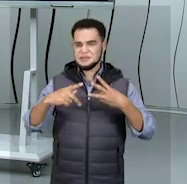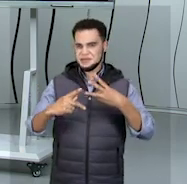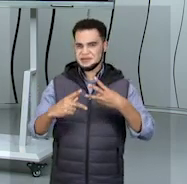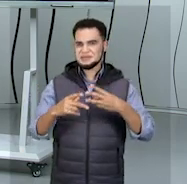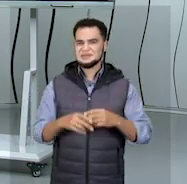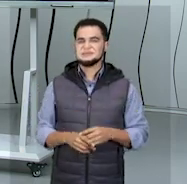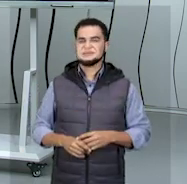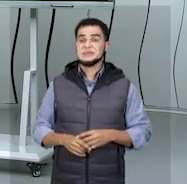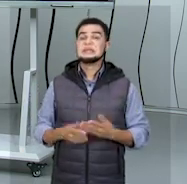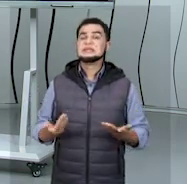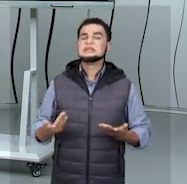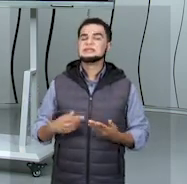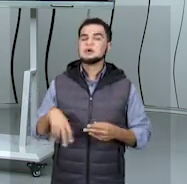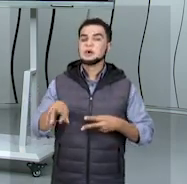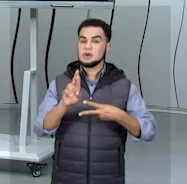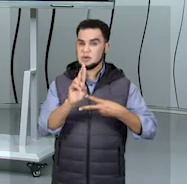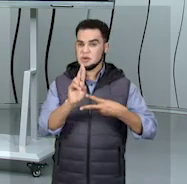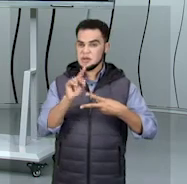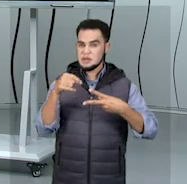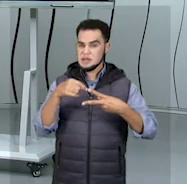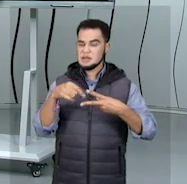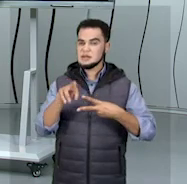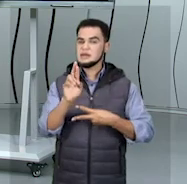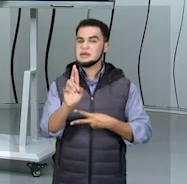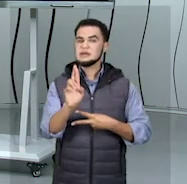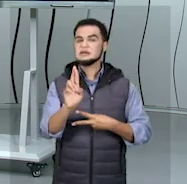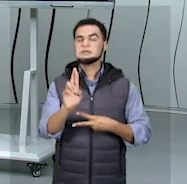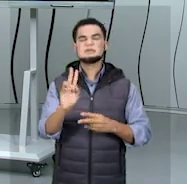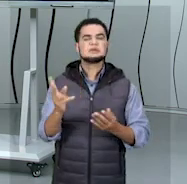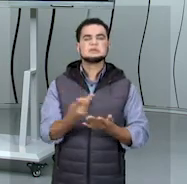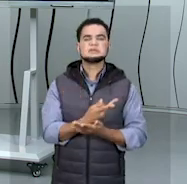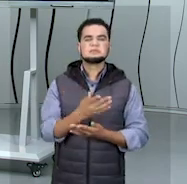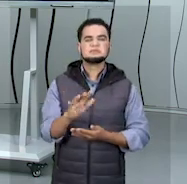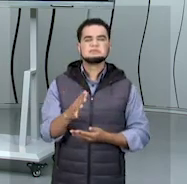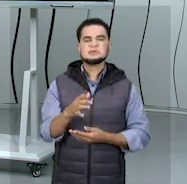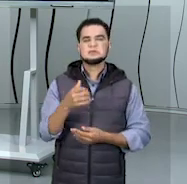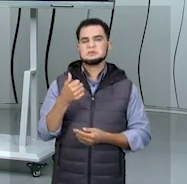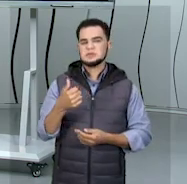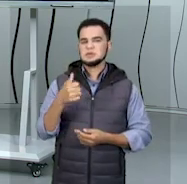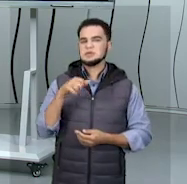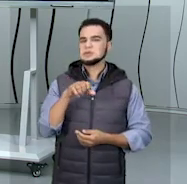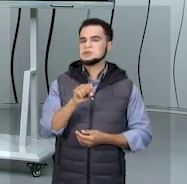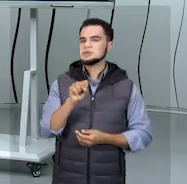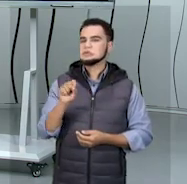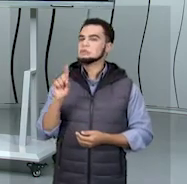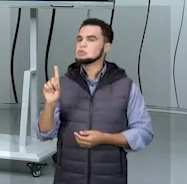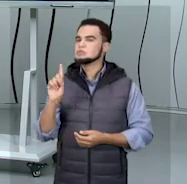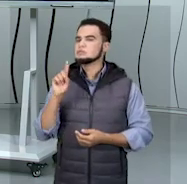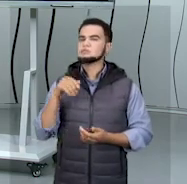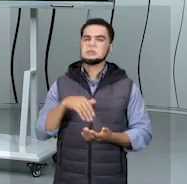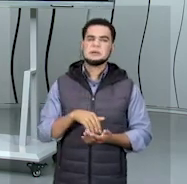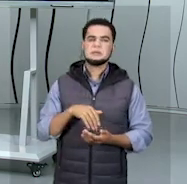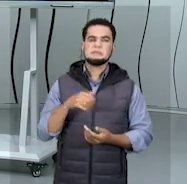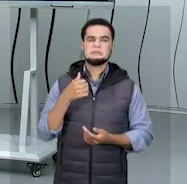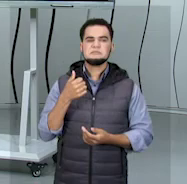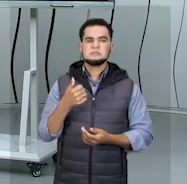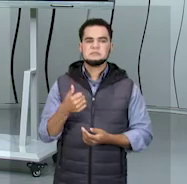O realismo, ele ocorreu em mais ou menos ali entre 1881 e